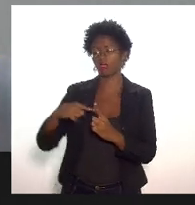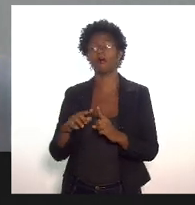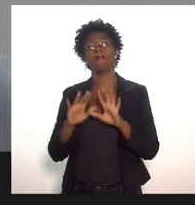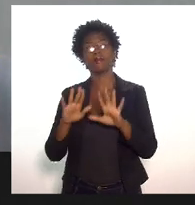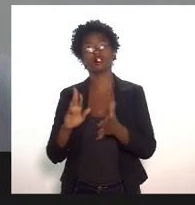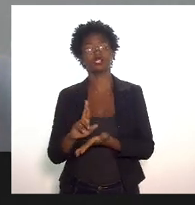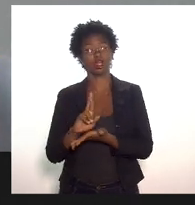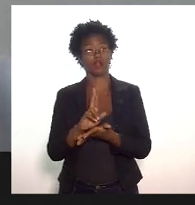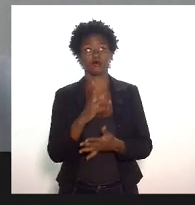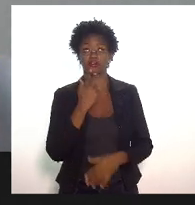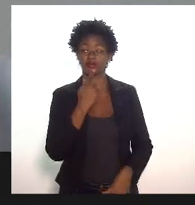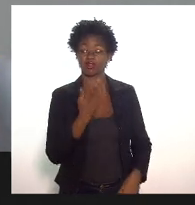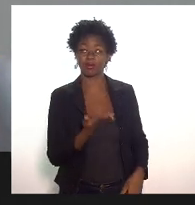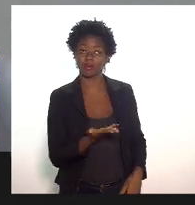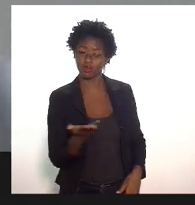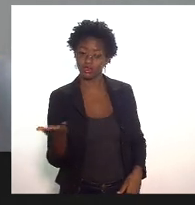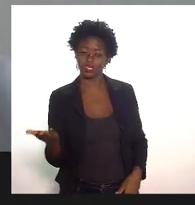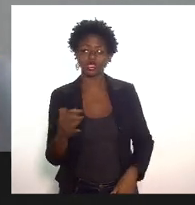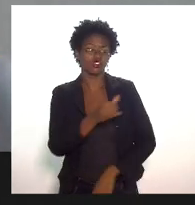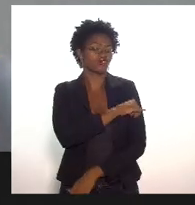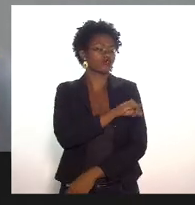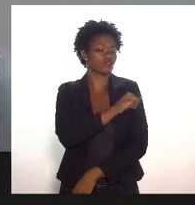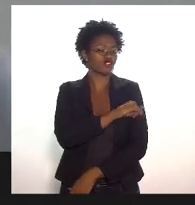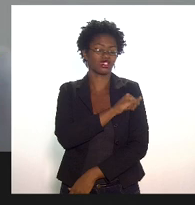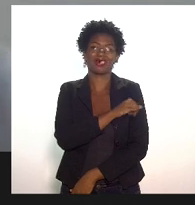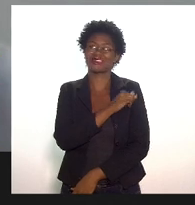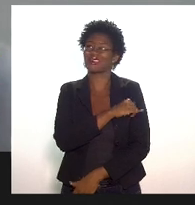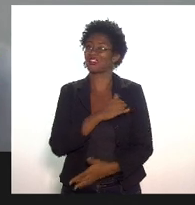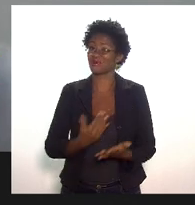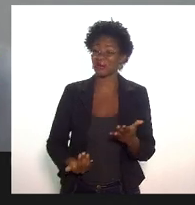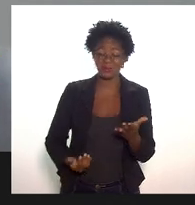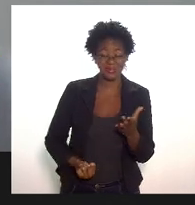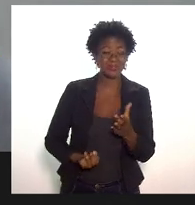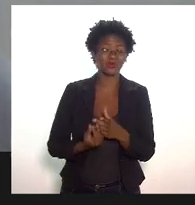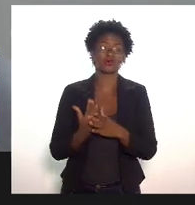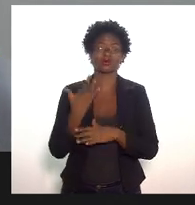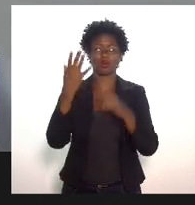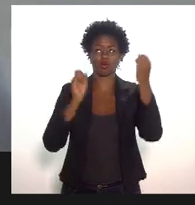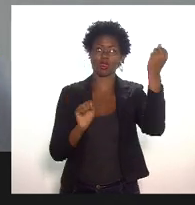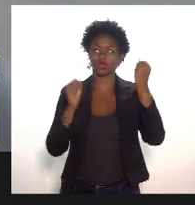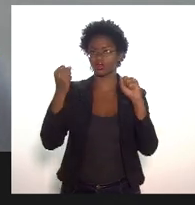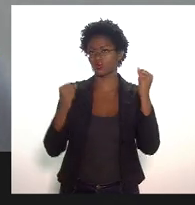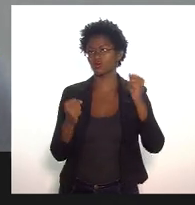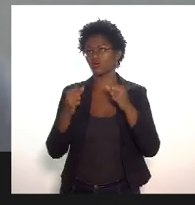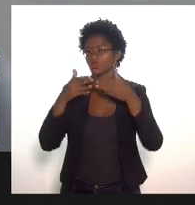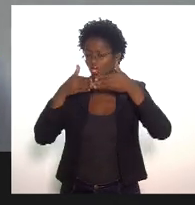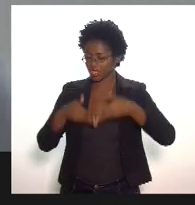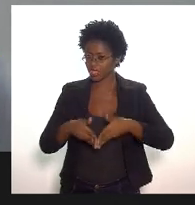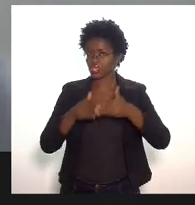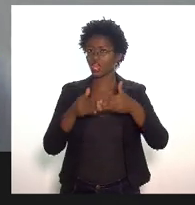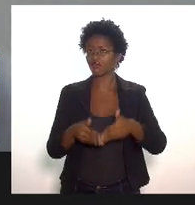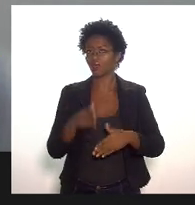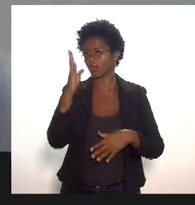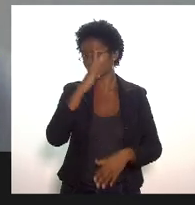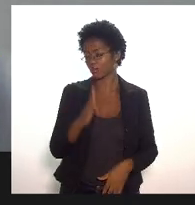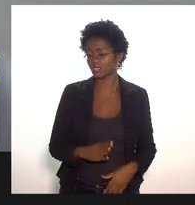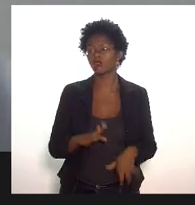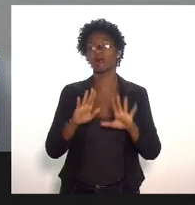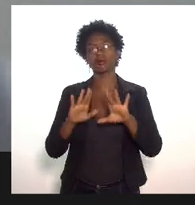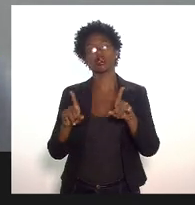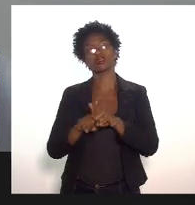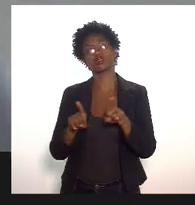Rio de Janeiro é o berço da indústria naval brasileira, não só pela presença da Marinha, que aqui na cidade do Rio instalou o